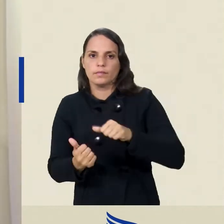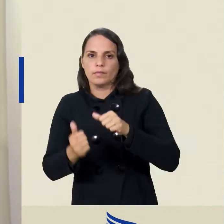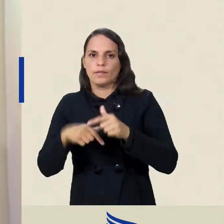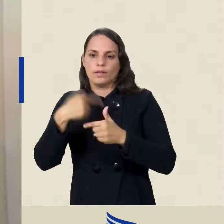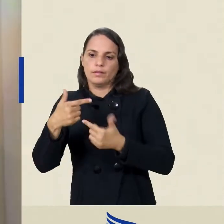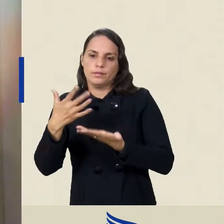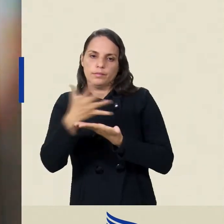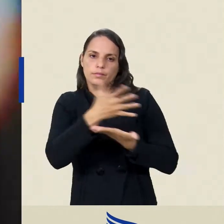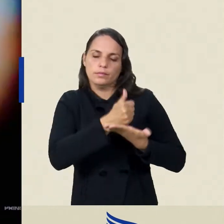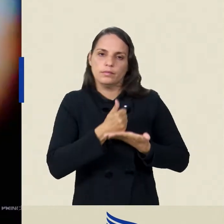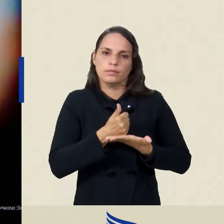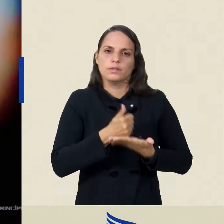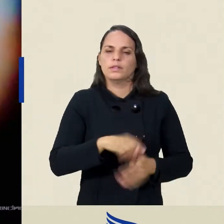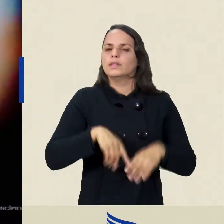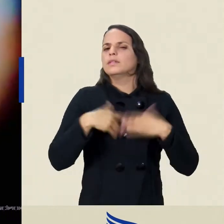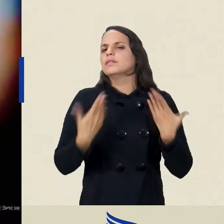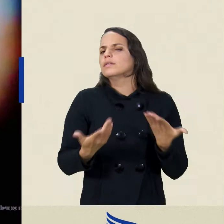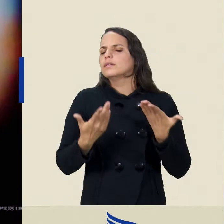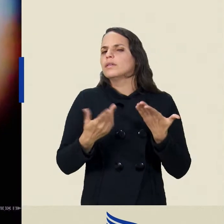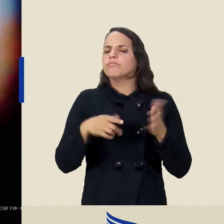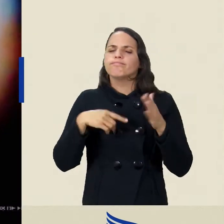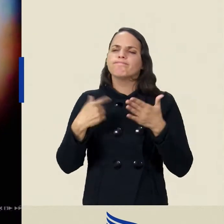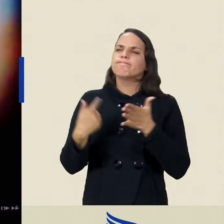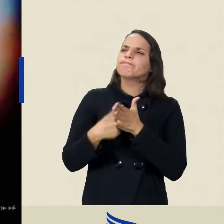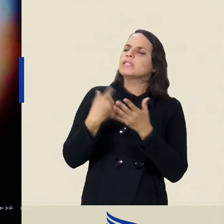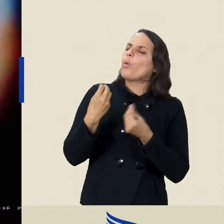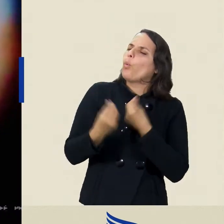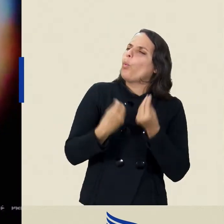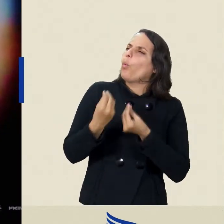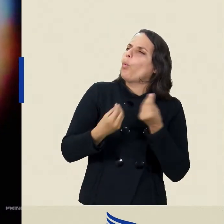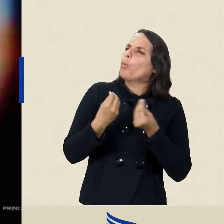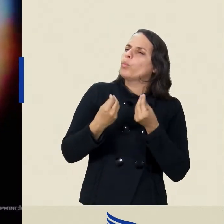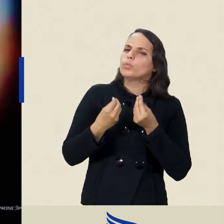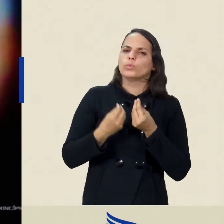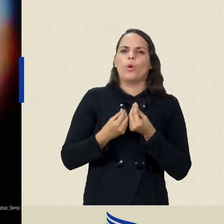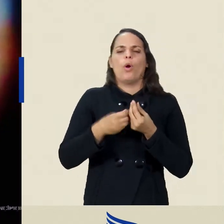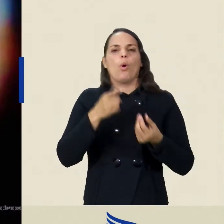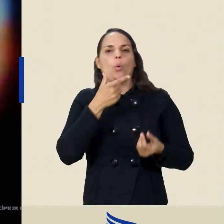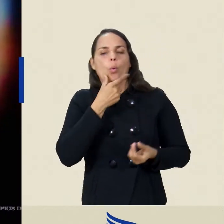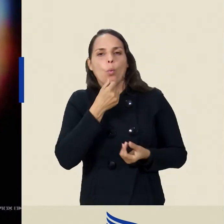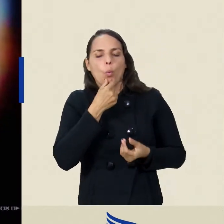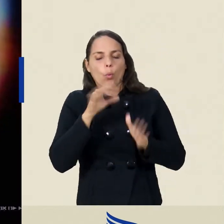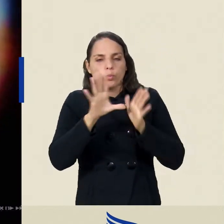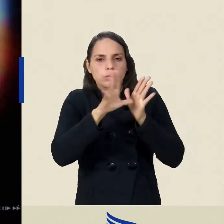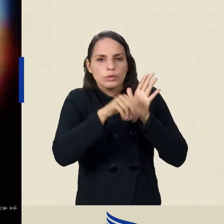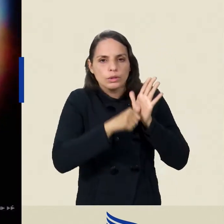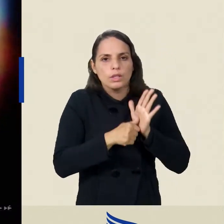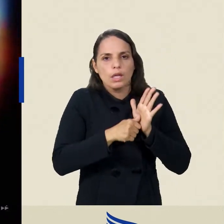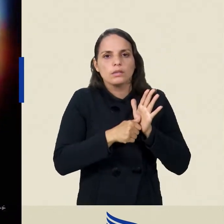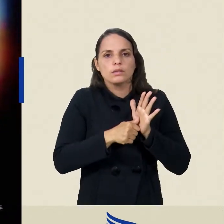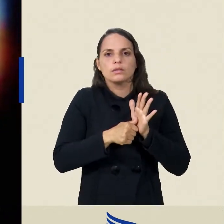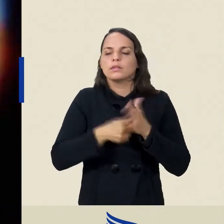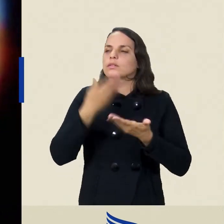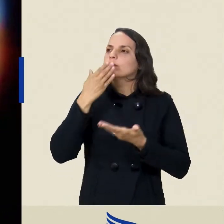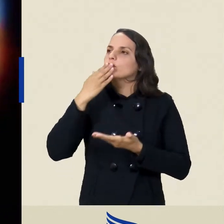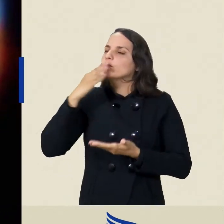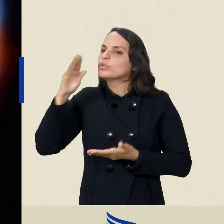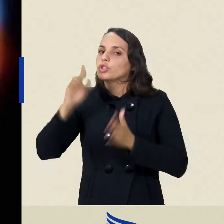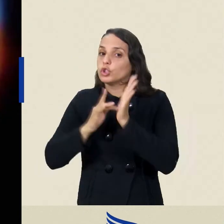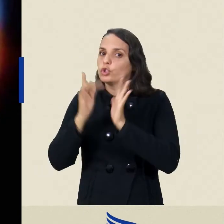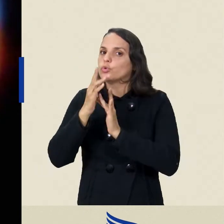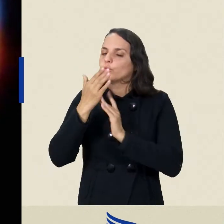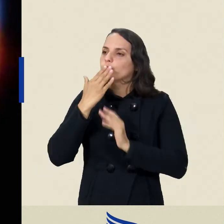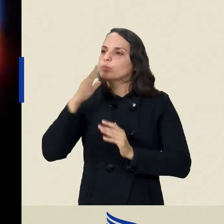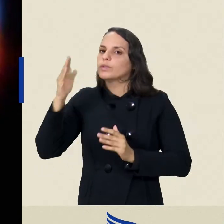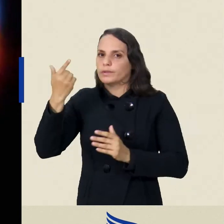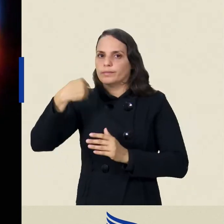pergunta: mas e o ladrão que recebeu a promessa de entrar no reino de Deus?